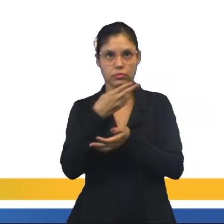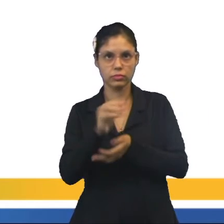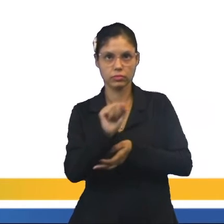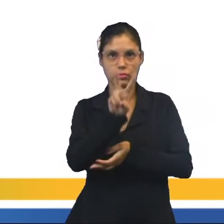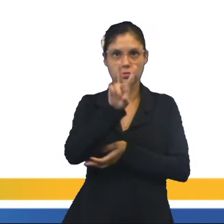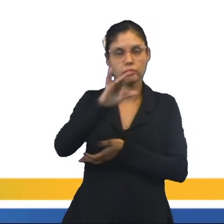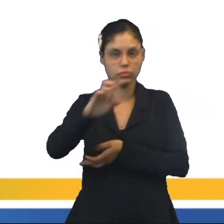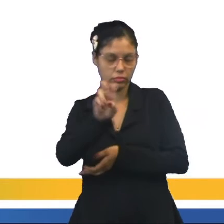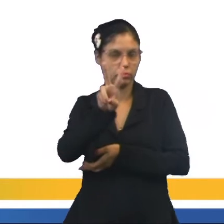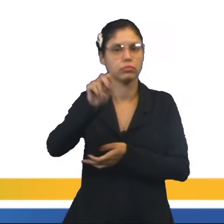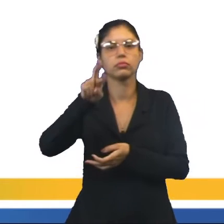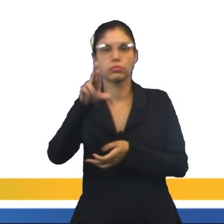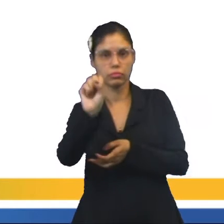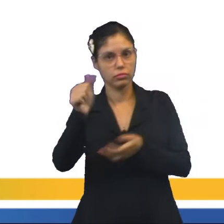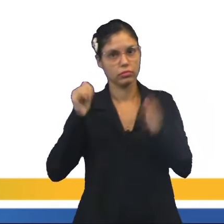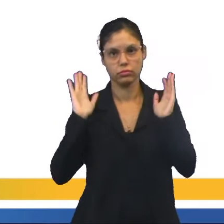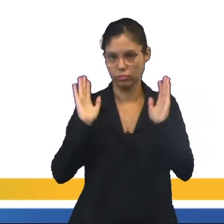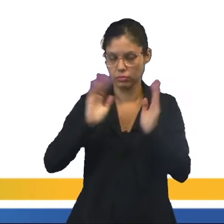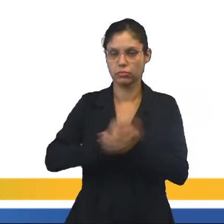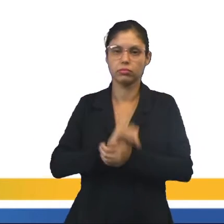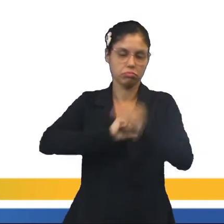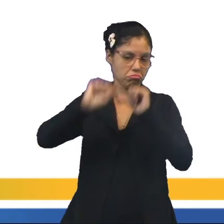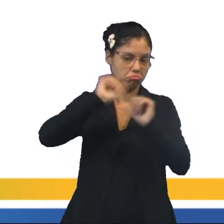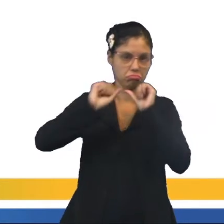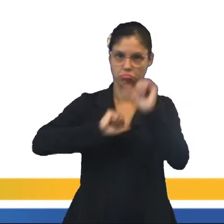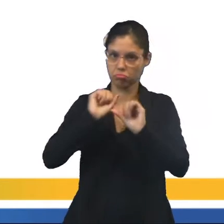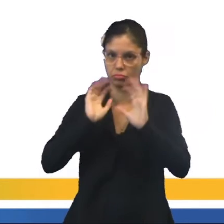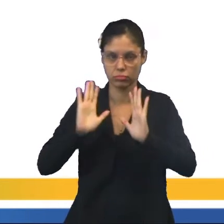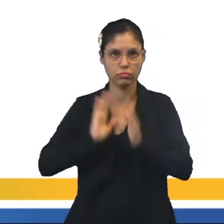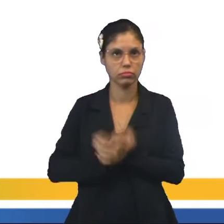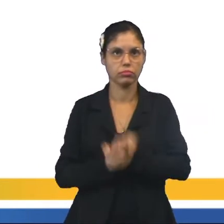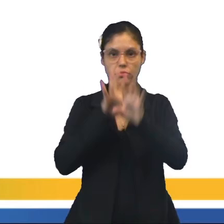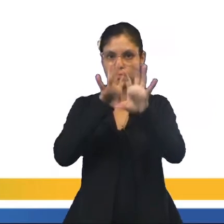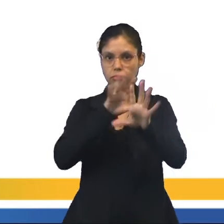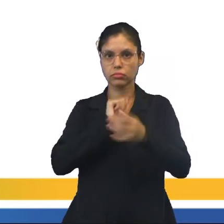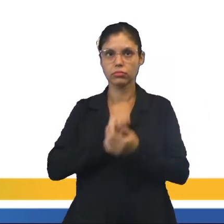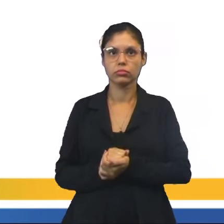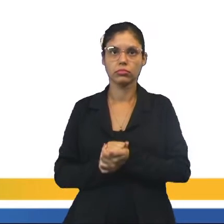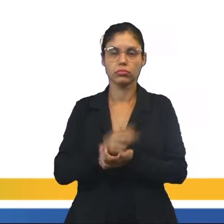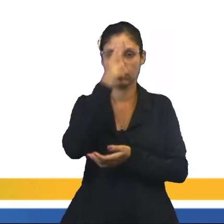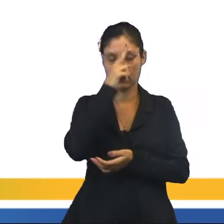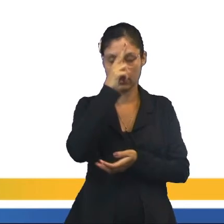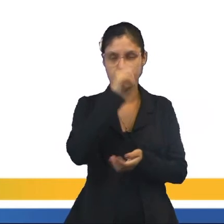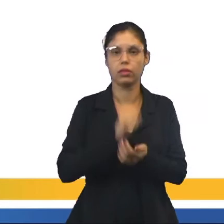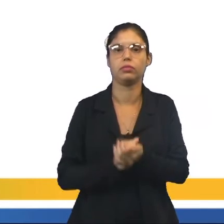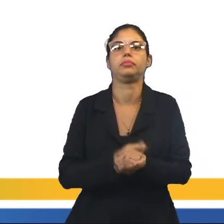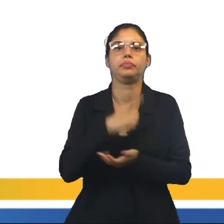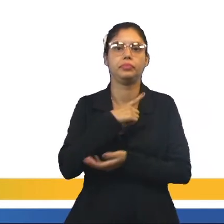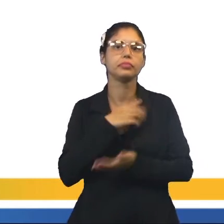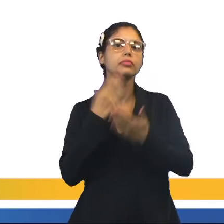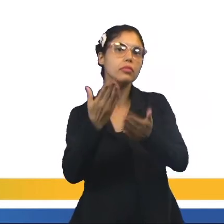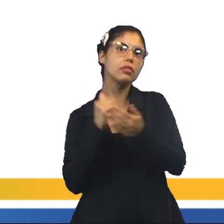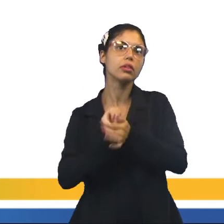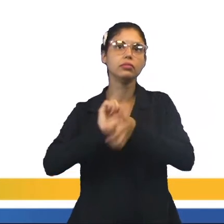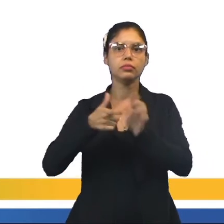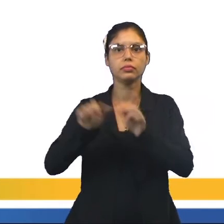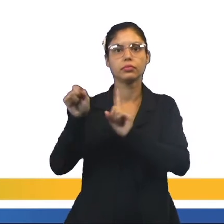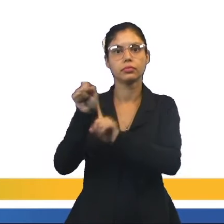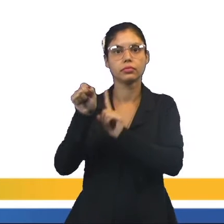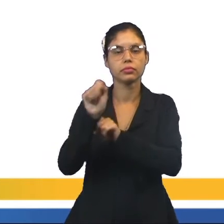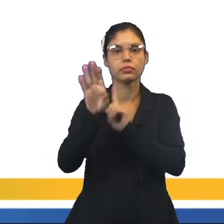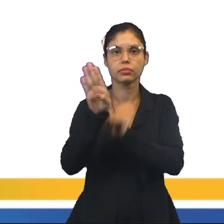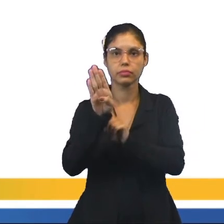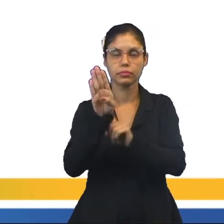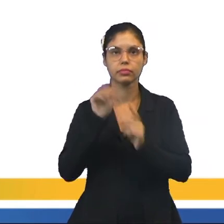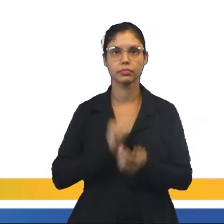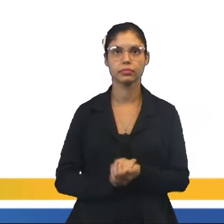produto dos extremos. Ou vice-versa, né? Sendo assim, lembrando que nós temos aí a letra A e